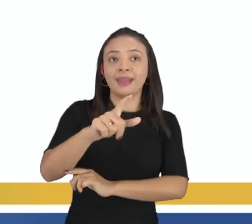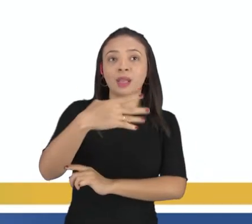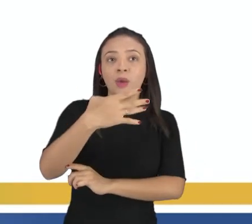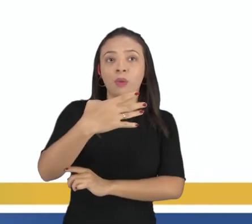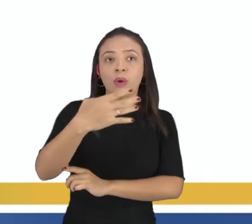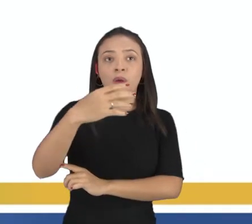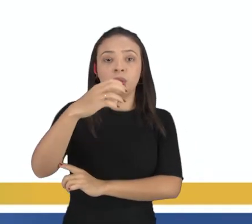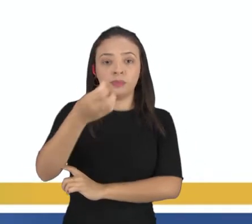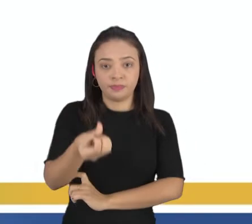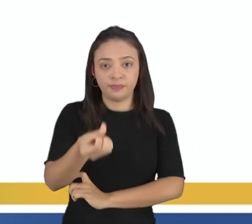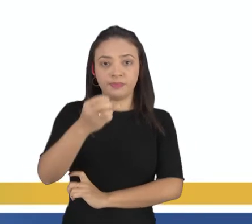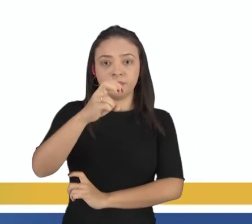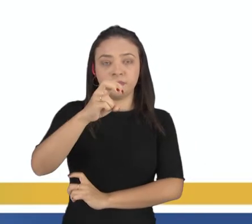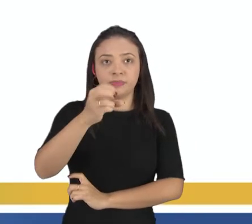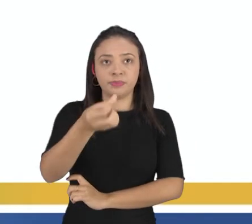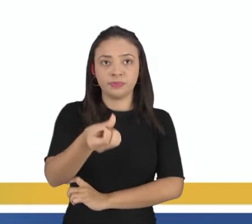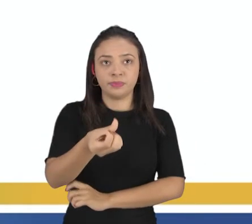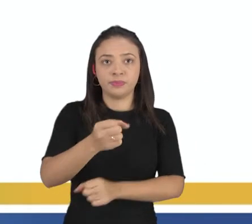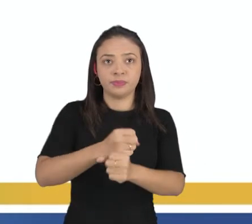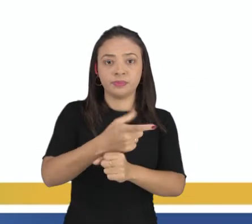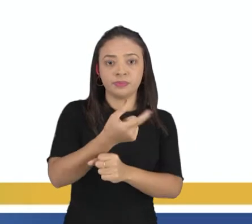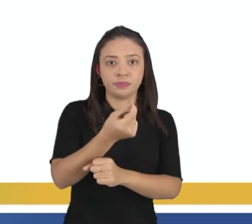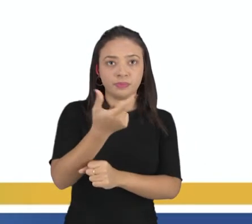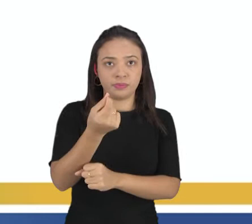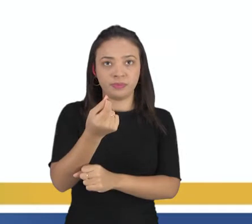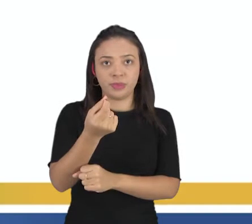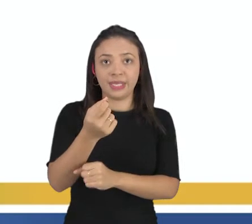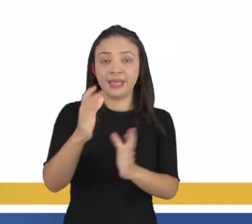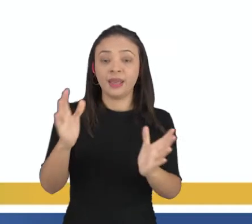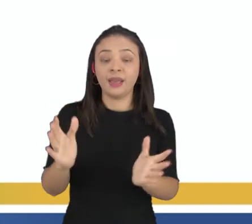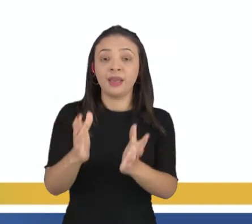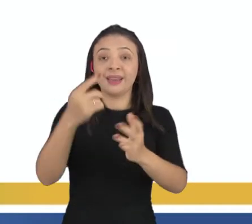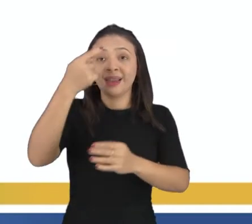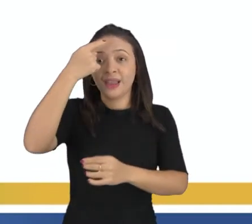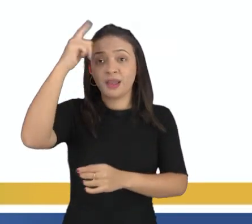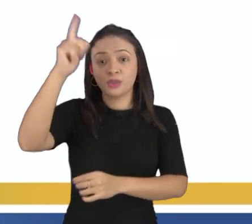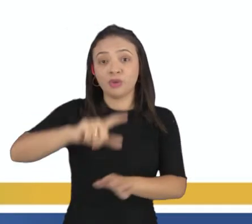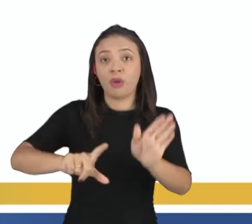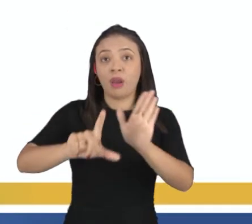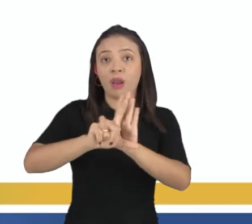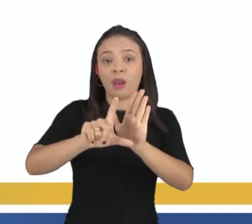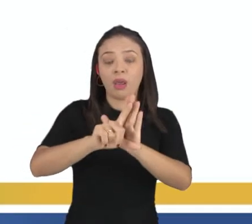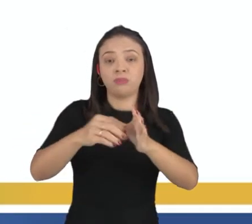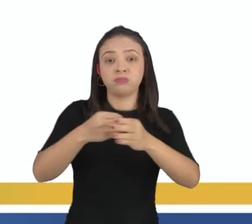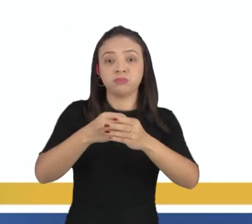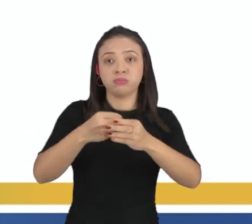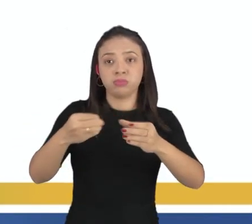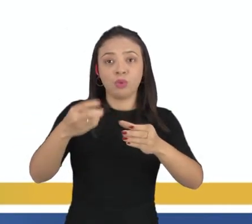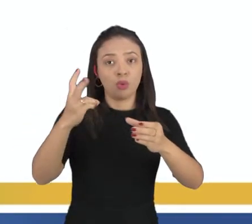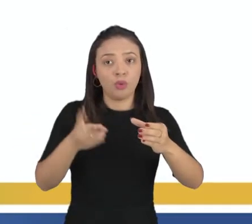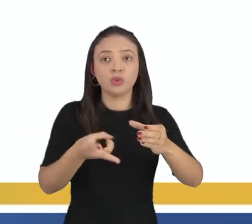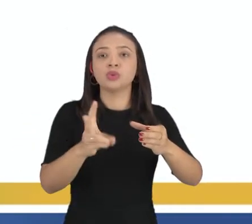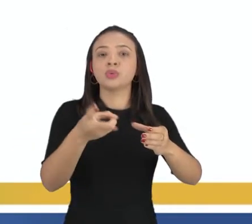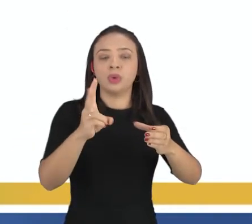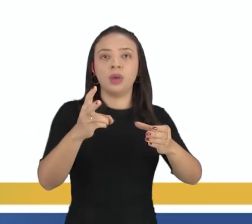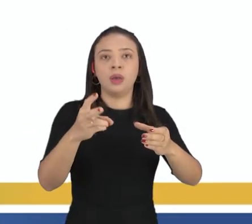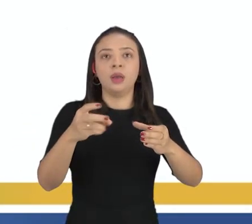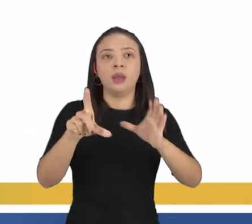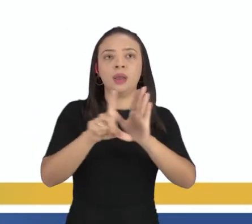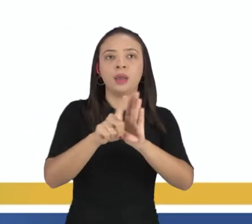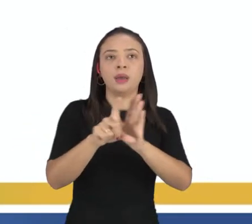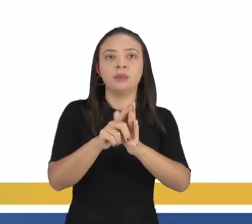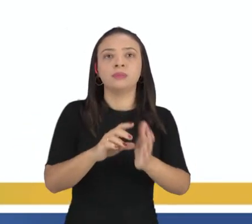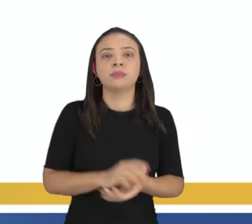4.656 de 2020, que possibilita a renovação da lei de cotas. Como dizia o grande